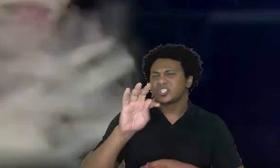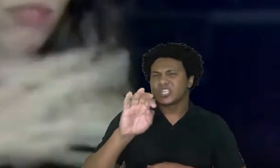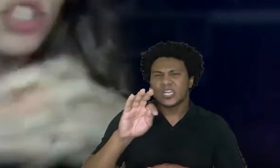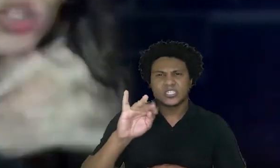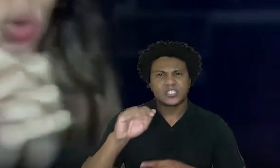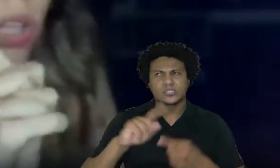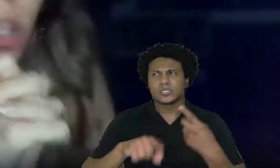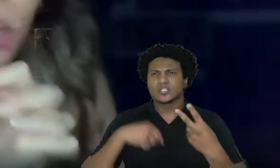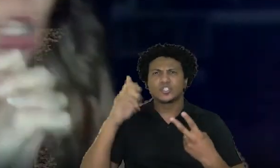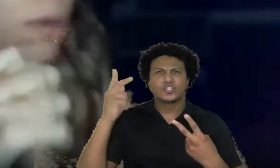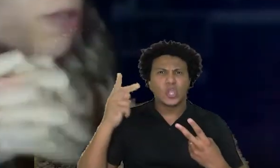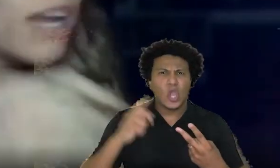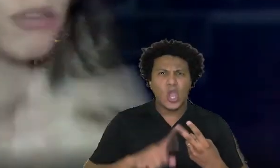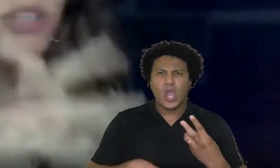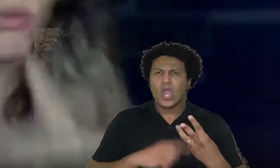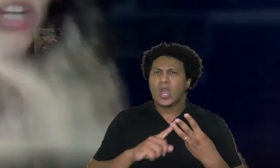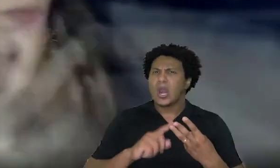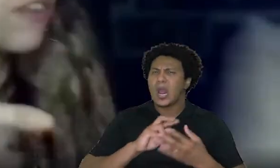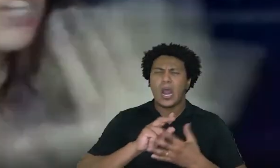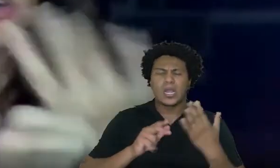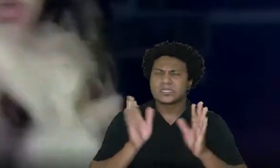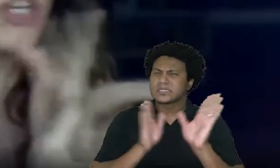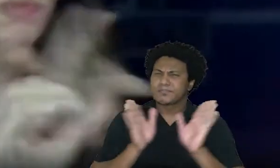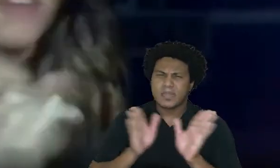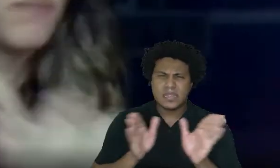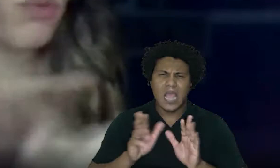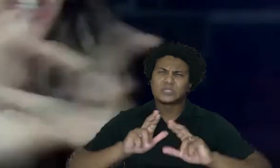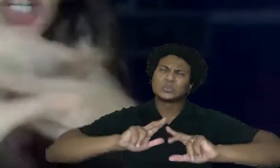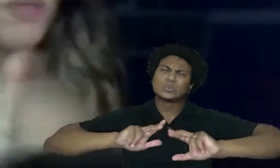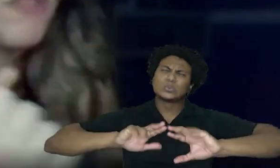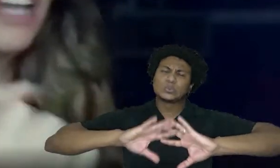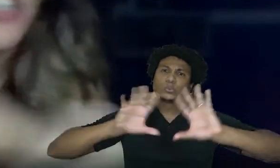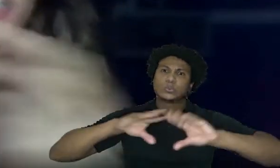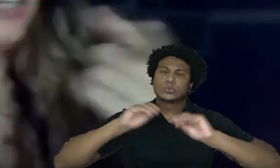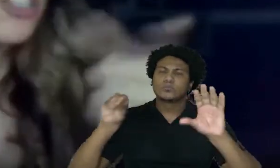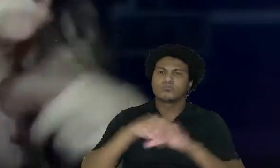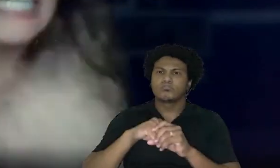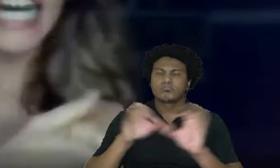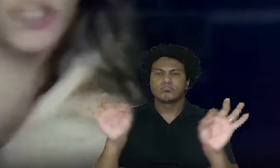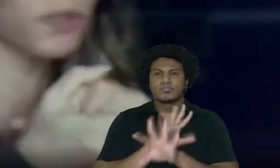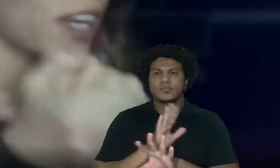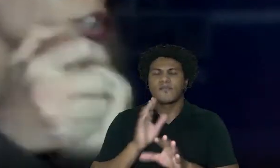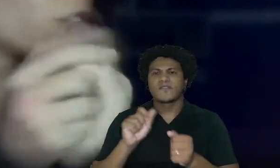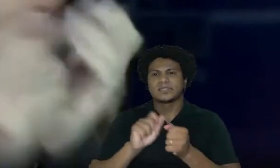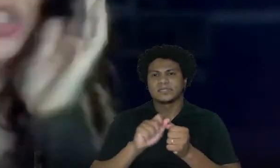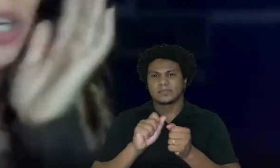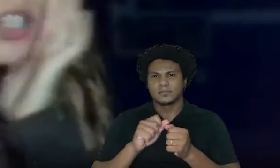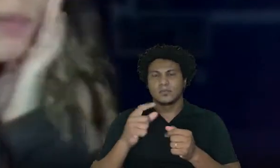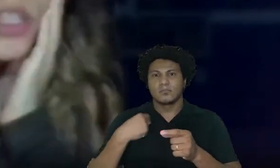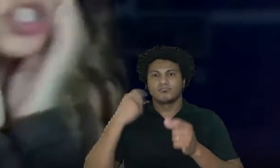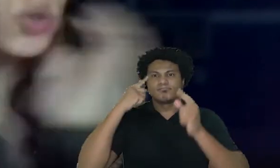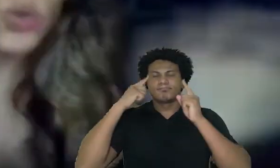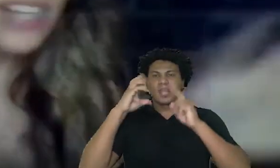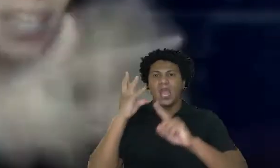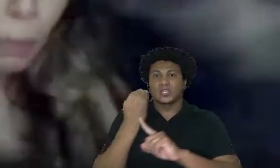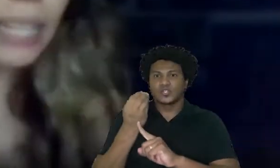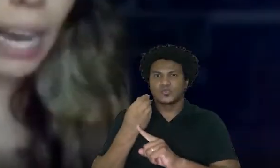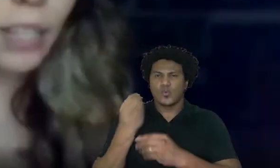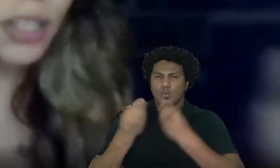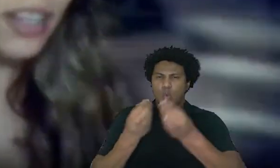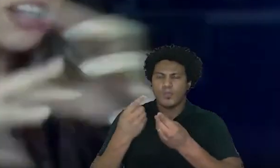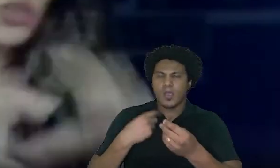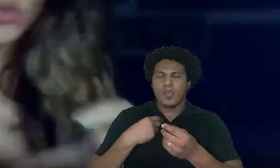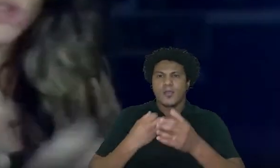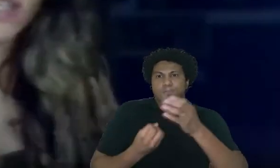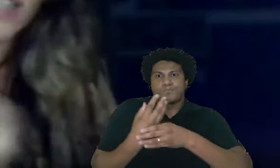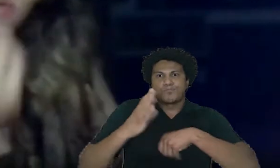explosão de tudo que a gente... Porque a gente pode falar do setor cultural, a gente pode falar de economia, a gente pode falar de política, a gente pode falar de estética, a gente pode falar de história, a gente pode de tudo,